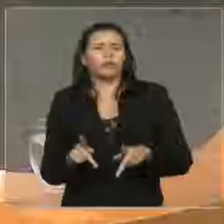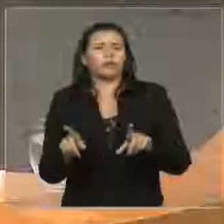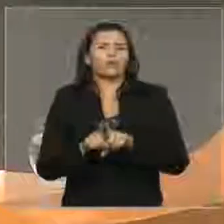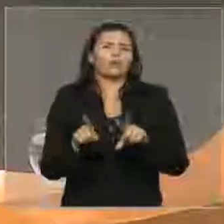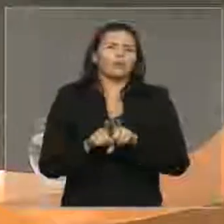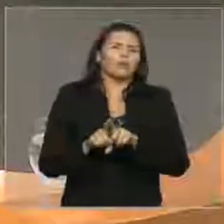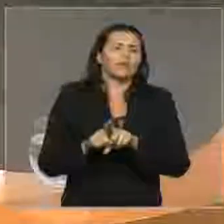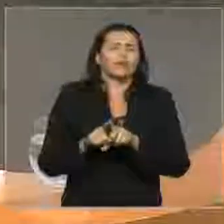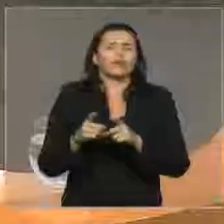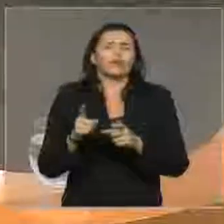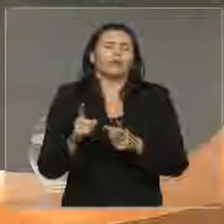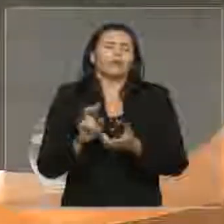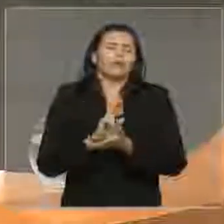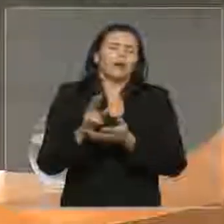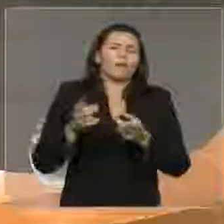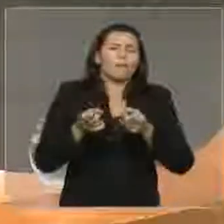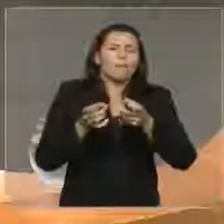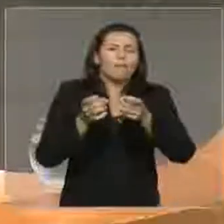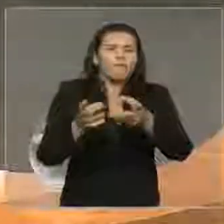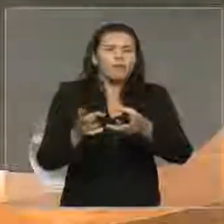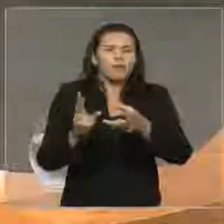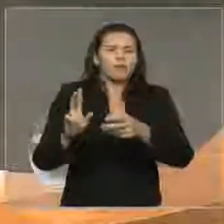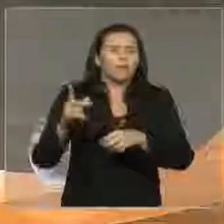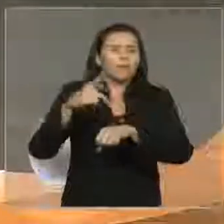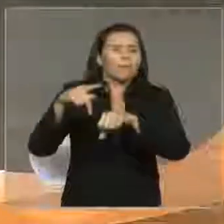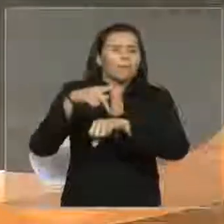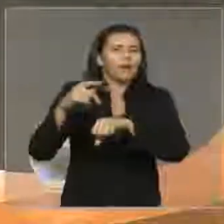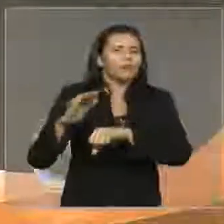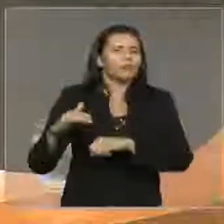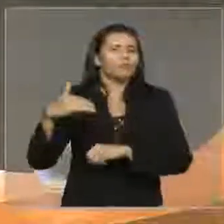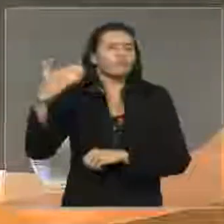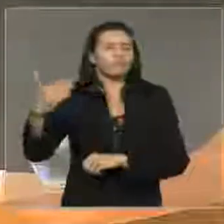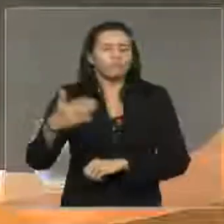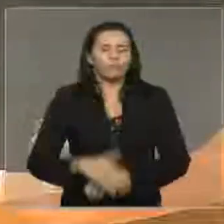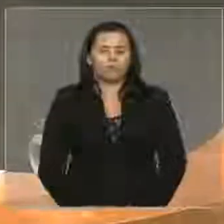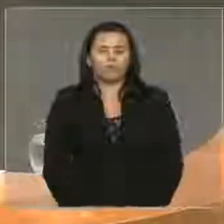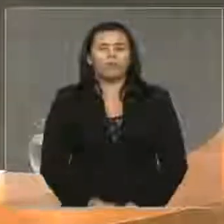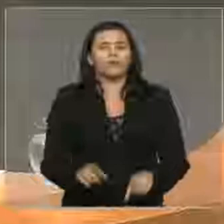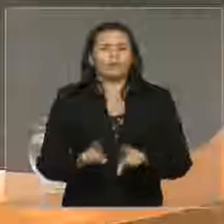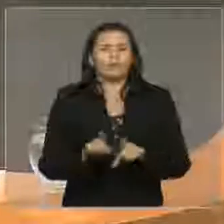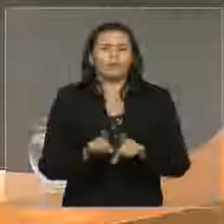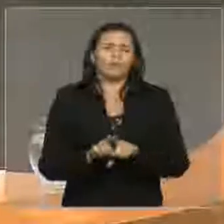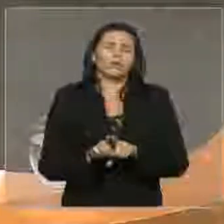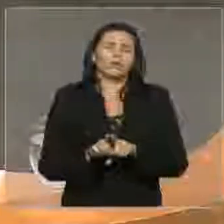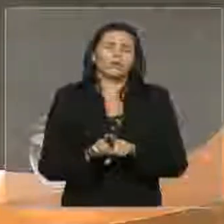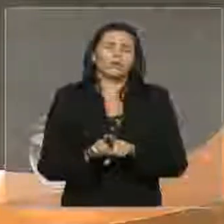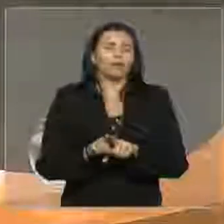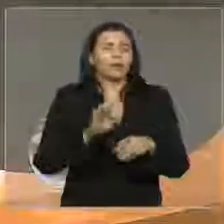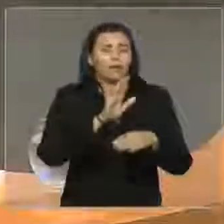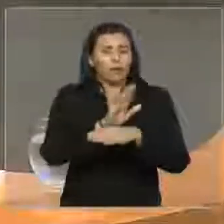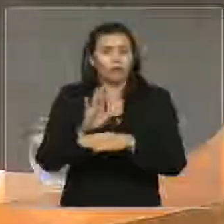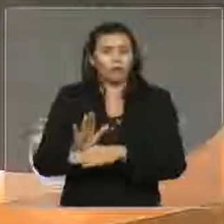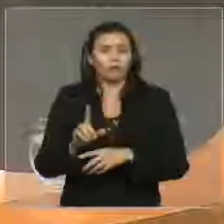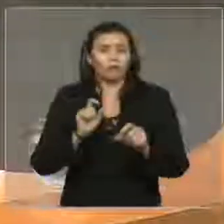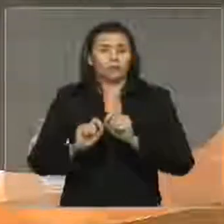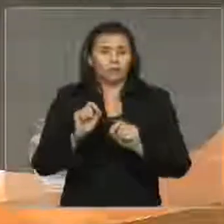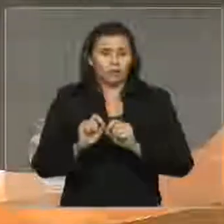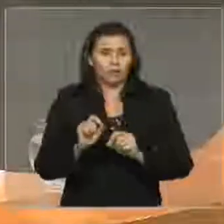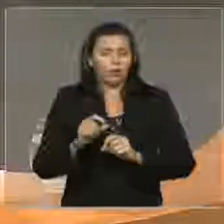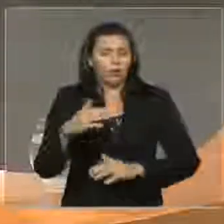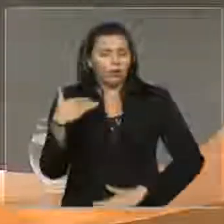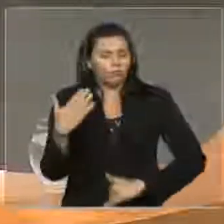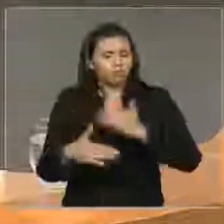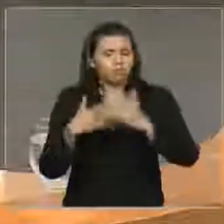exterior, abrangendo a parte significativa das contribuições sociais do país. Além disso, a